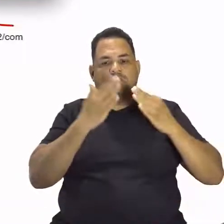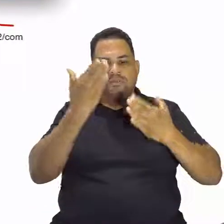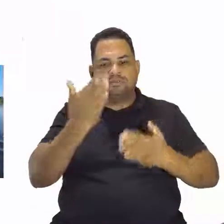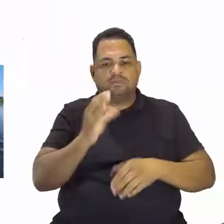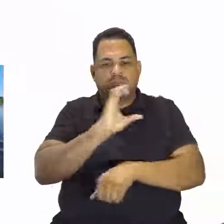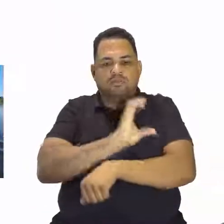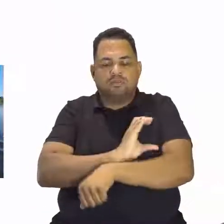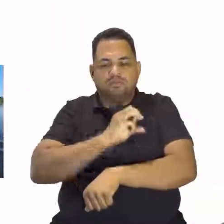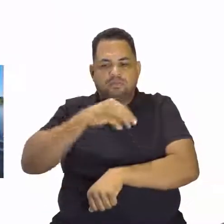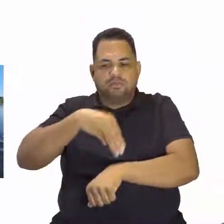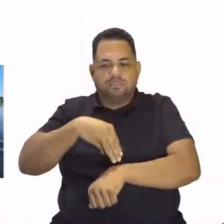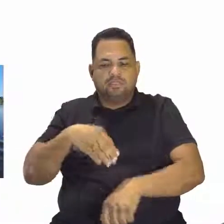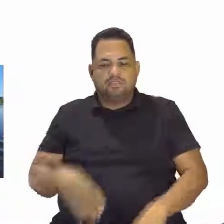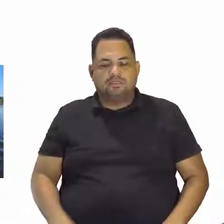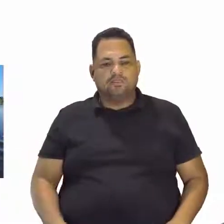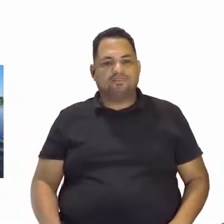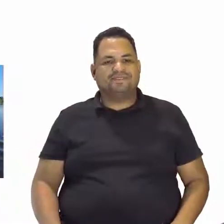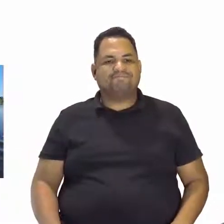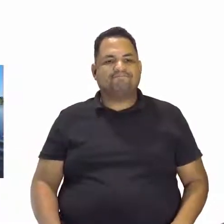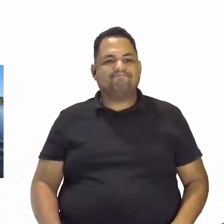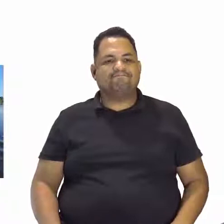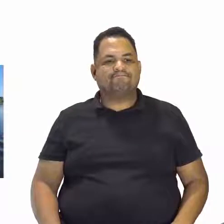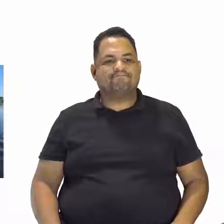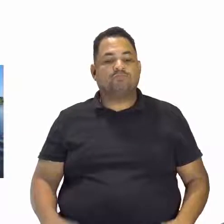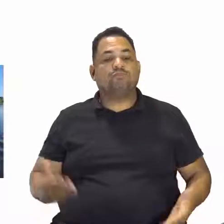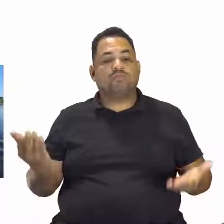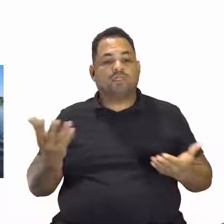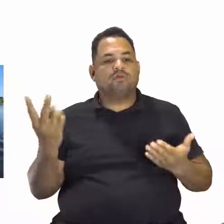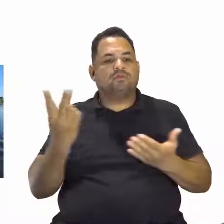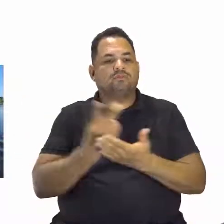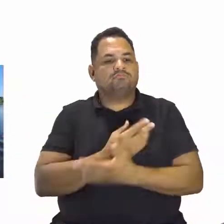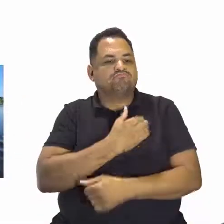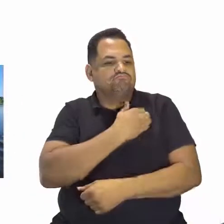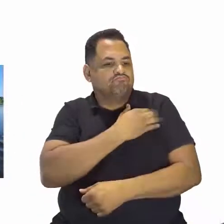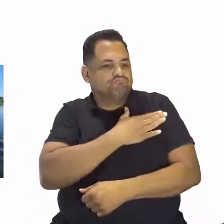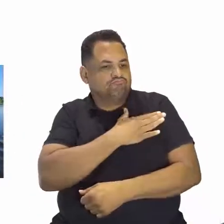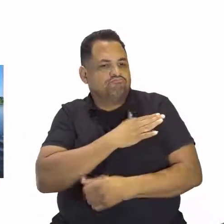tá? E os enfrentamentos?